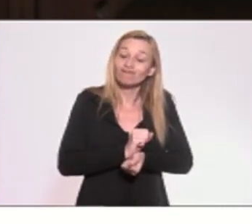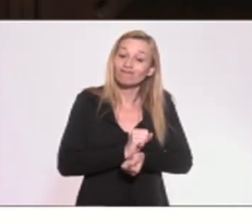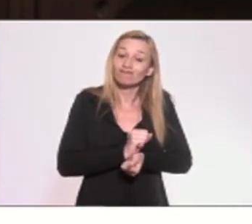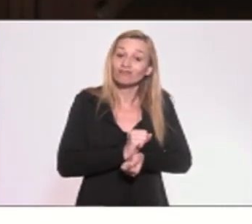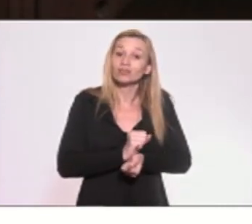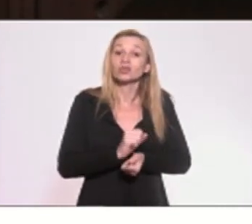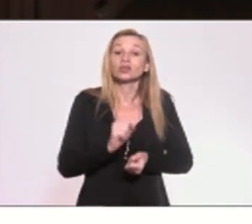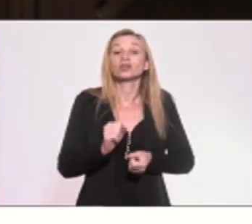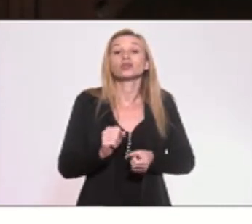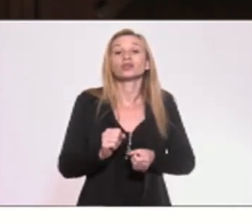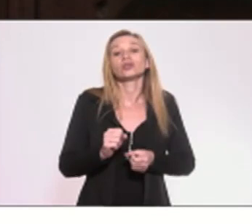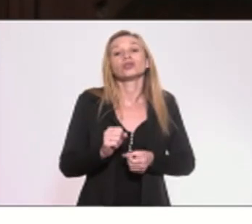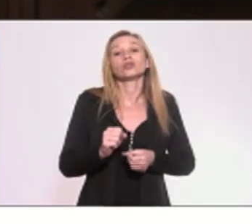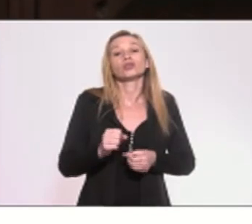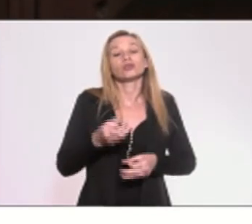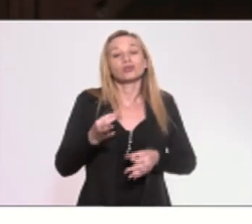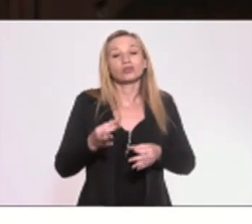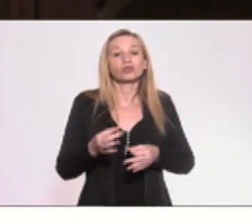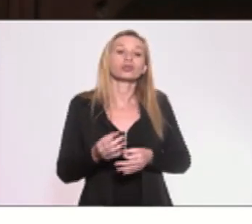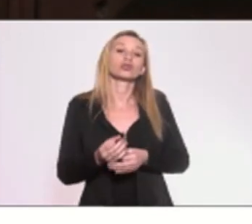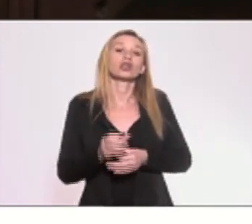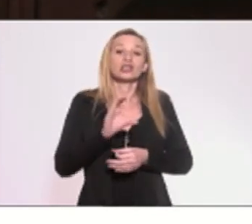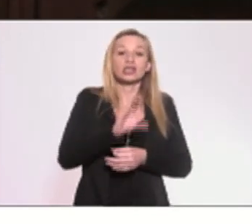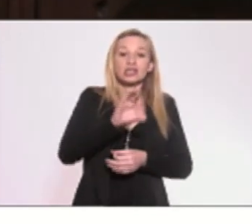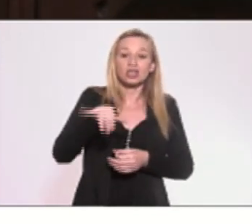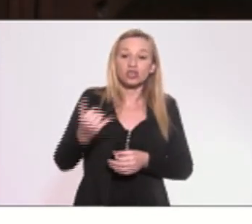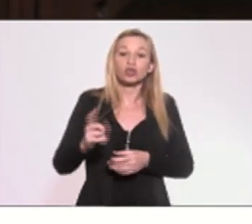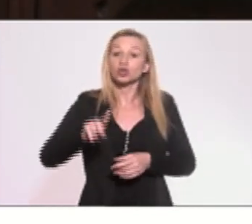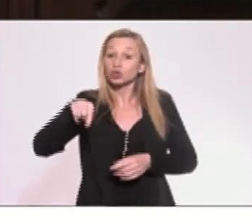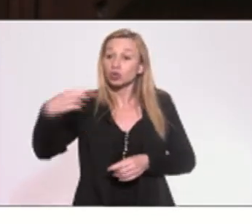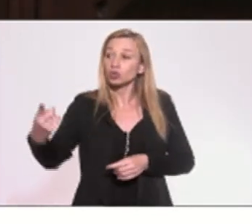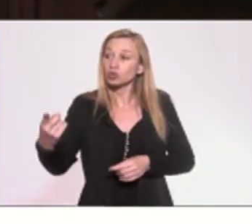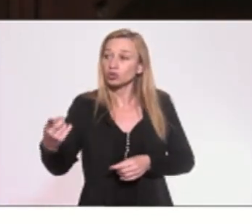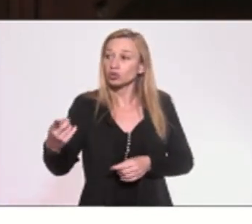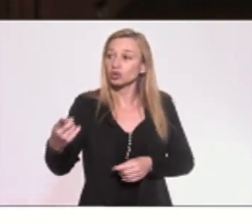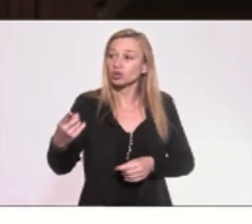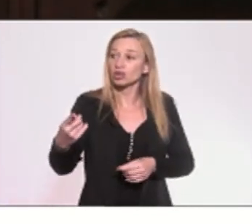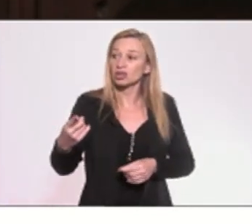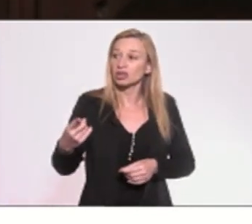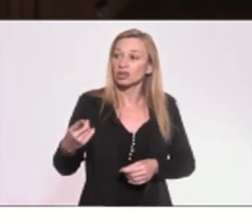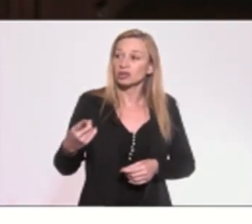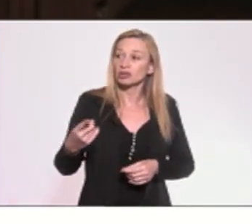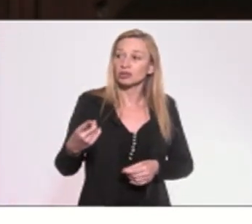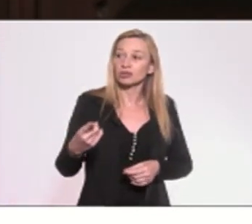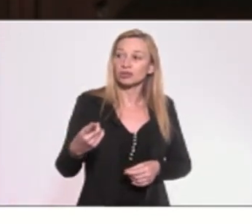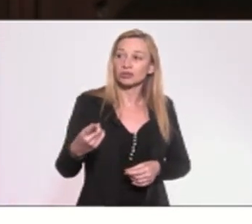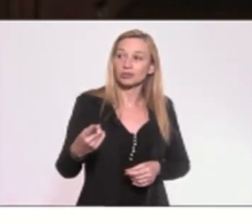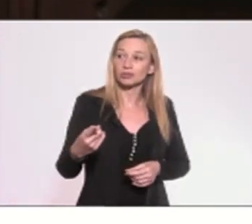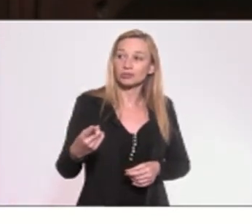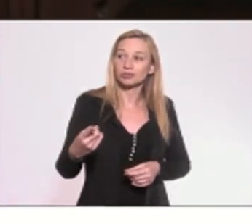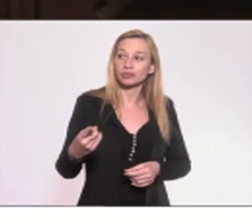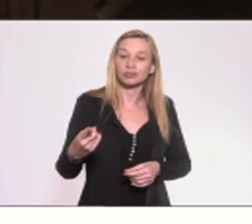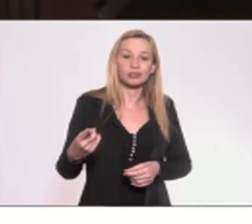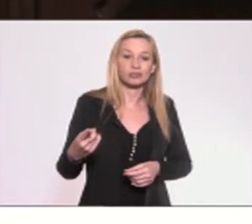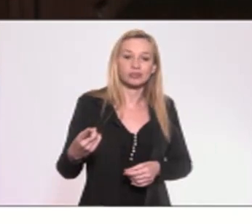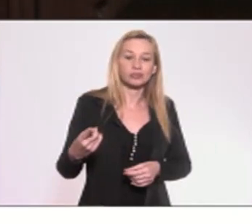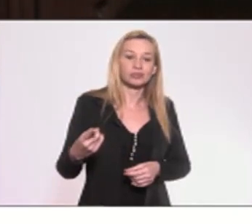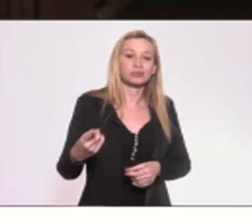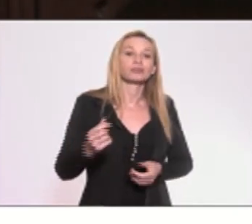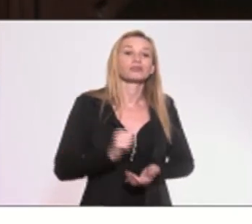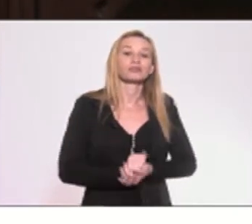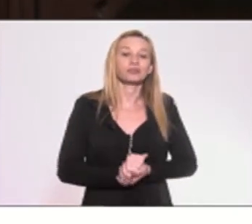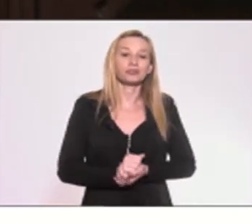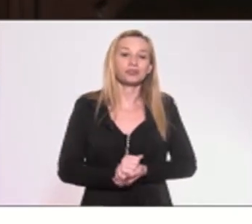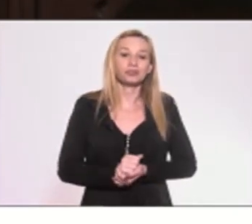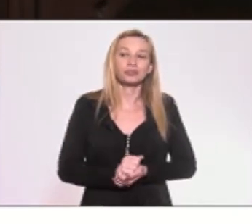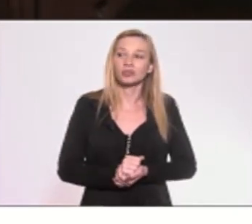Justiça, da CCJ. Então, todos os outros 63 deputados que não fazem parte da comissão tiveram